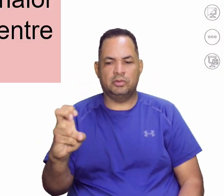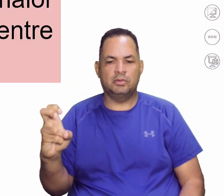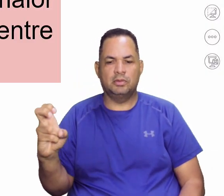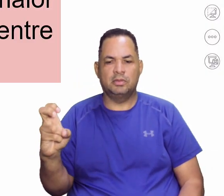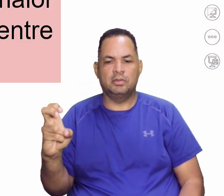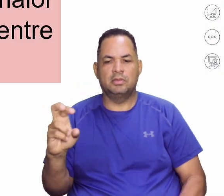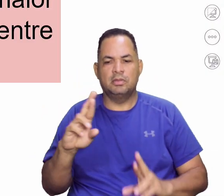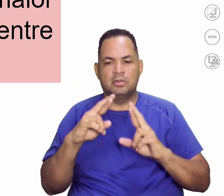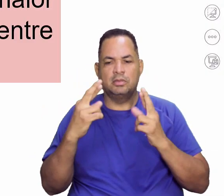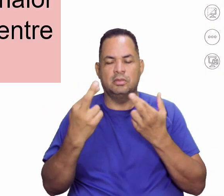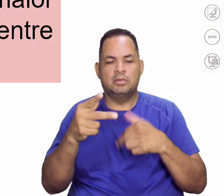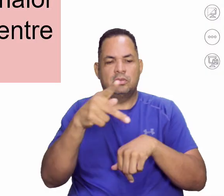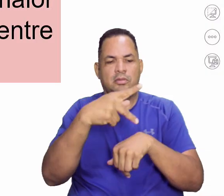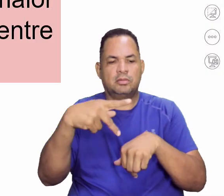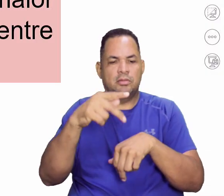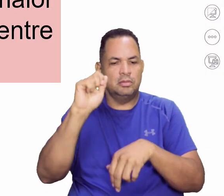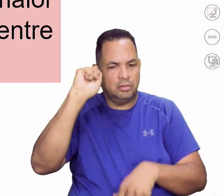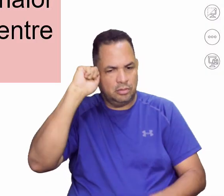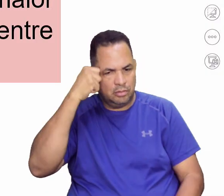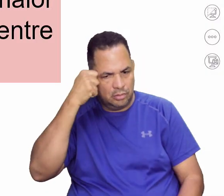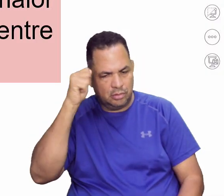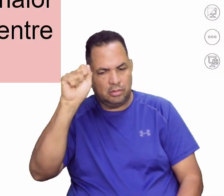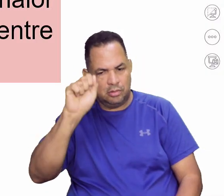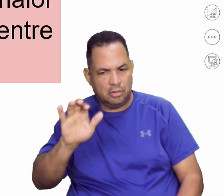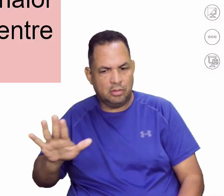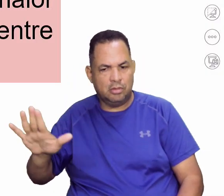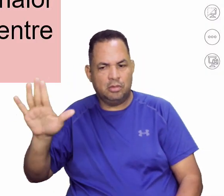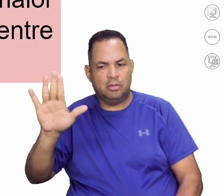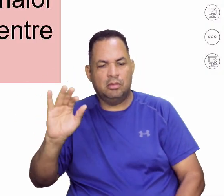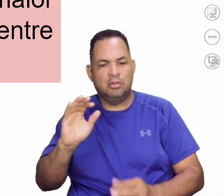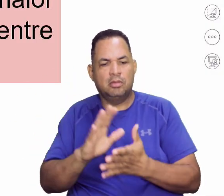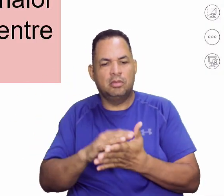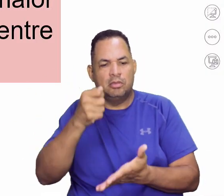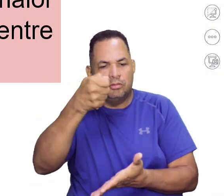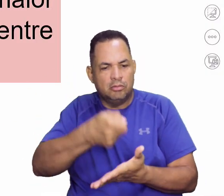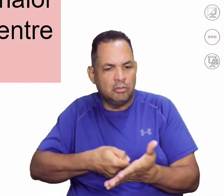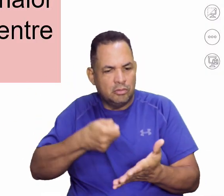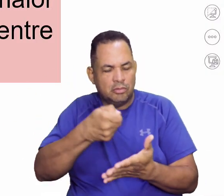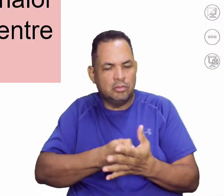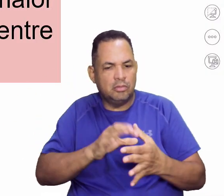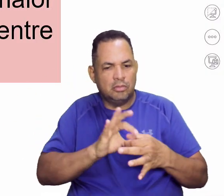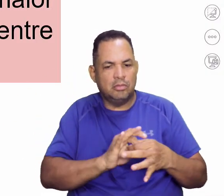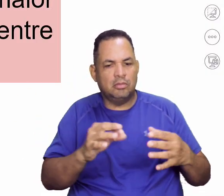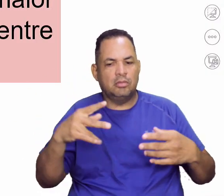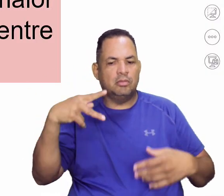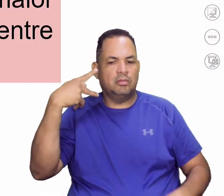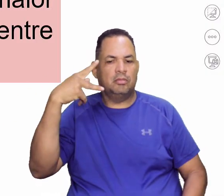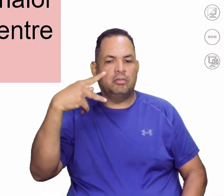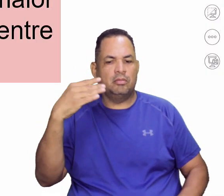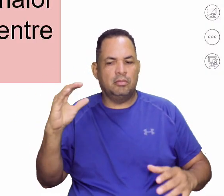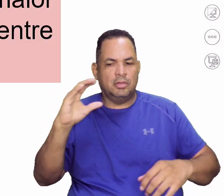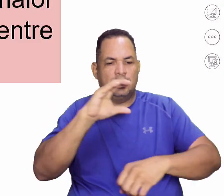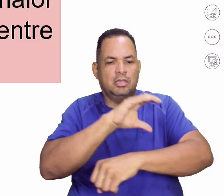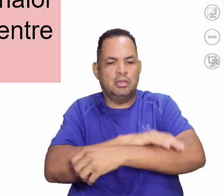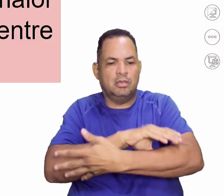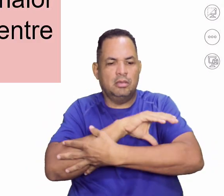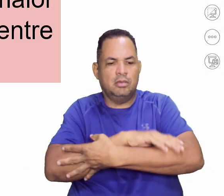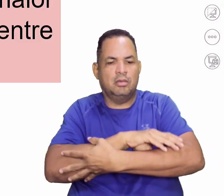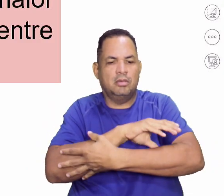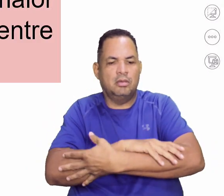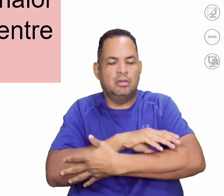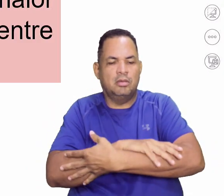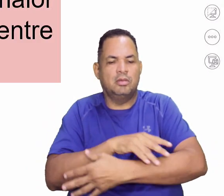1955, reuniram países da África e da Ásia que defendiam maior autonomia política e